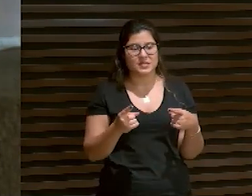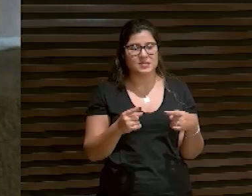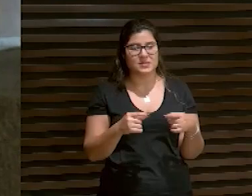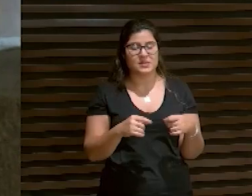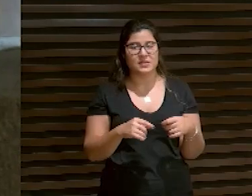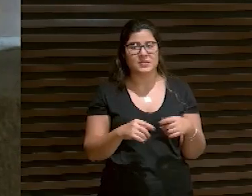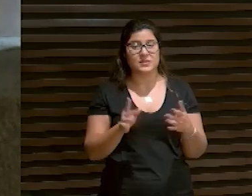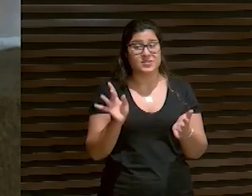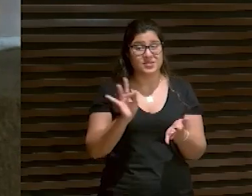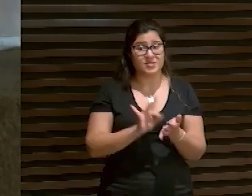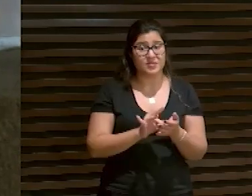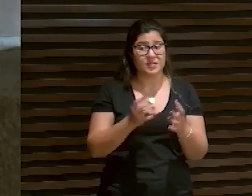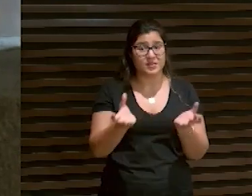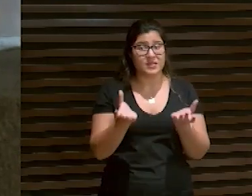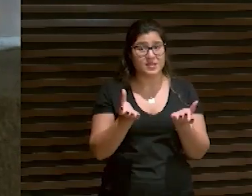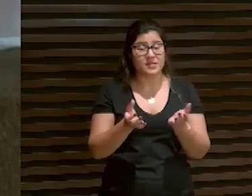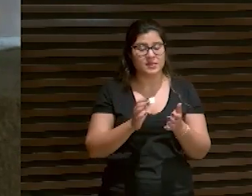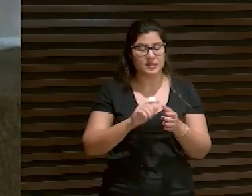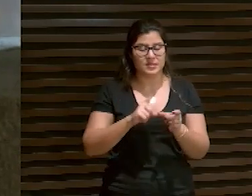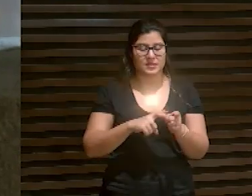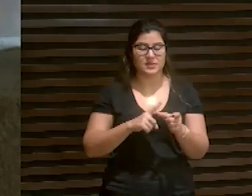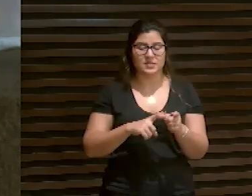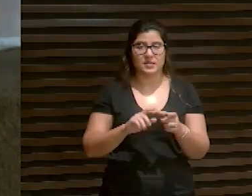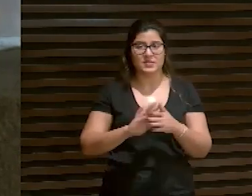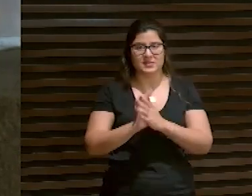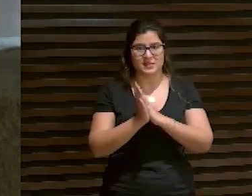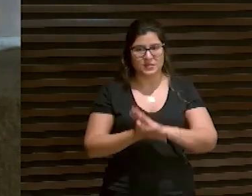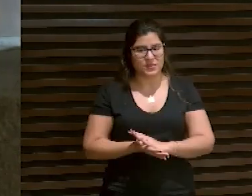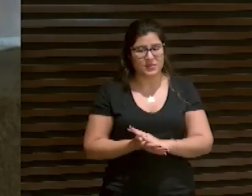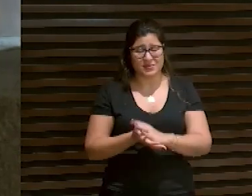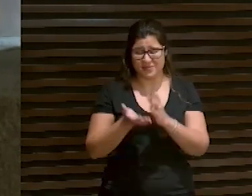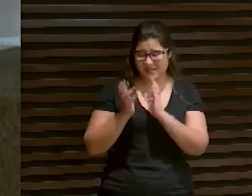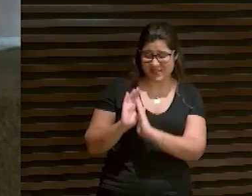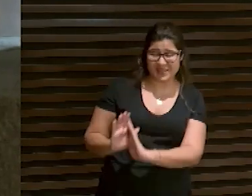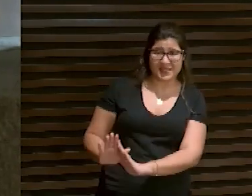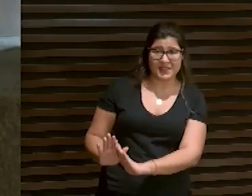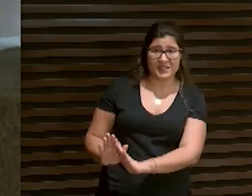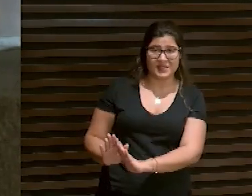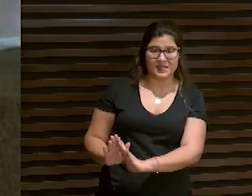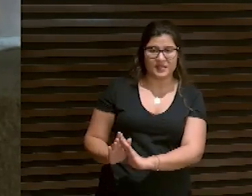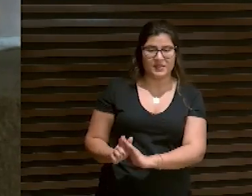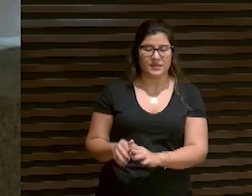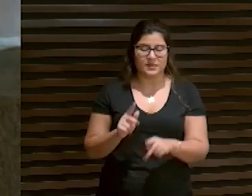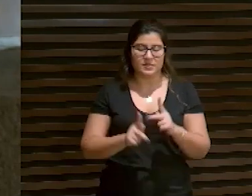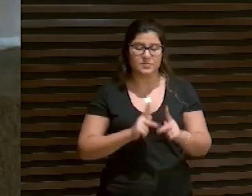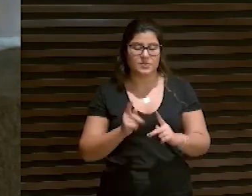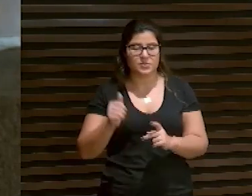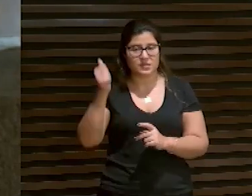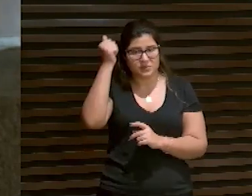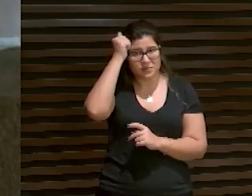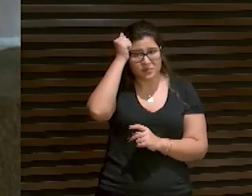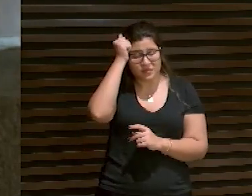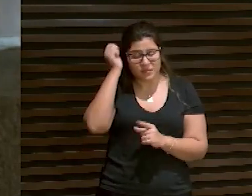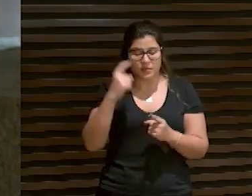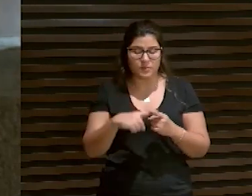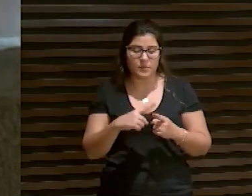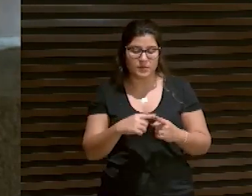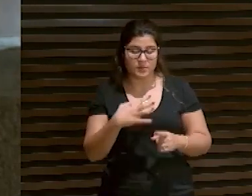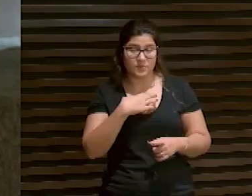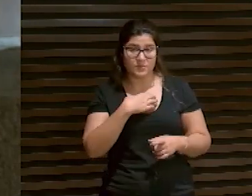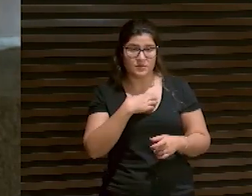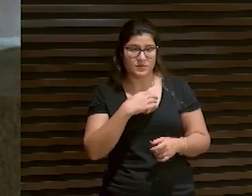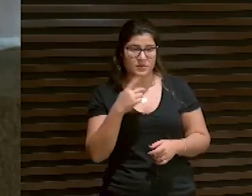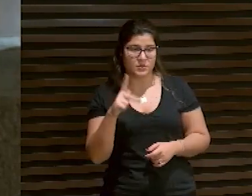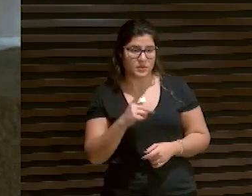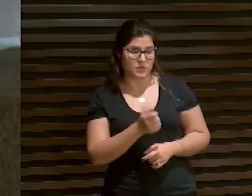destruída. Ele não queria que eles se arrependessem por conta da motivação do seu coração. E agora o